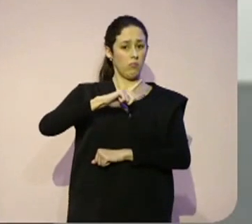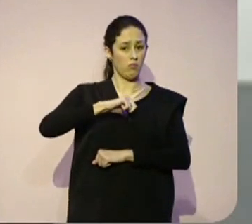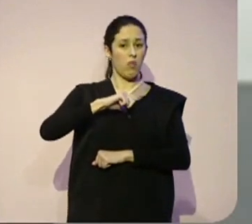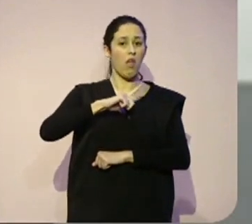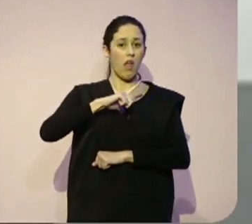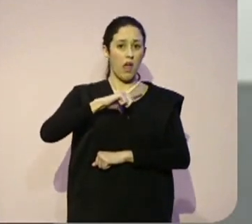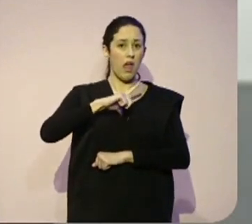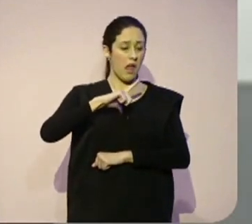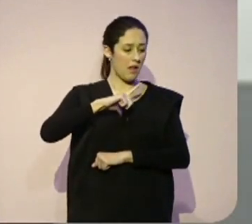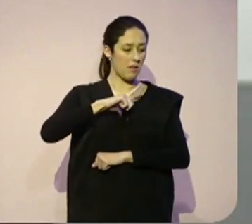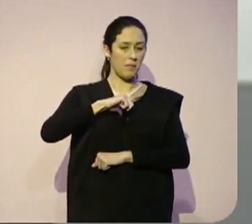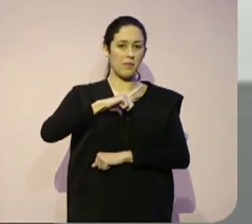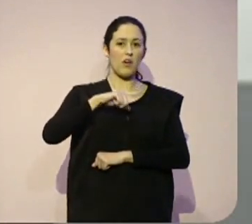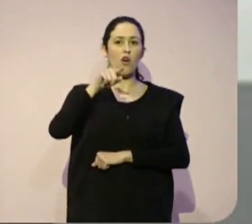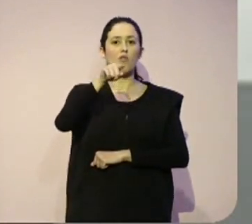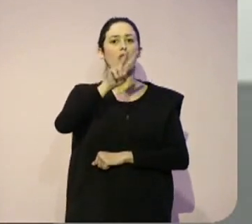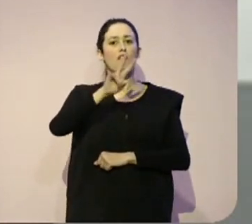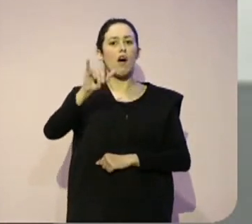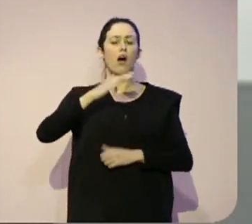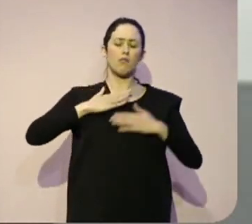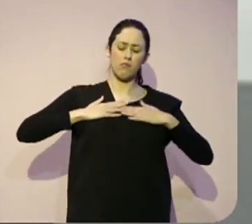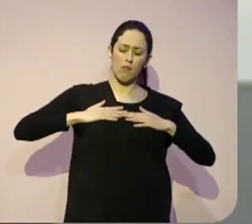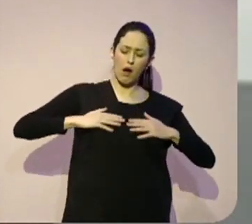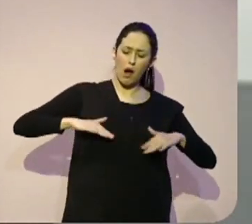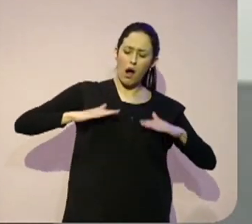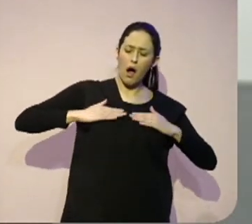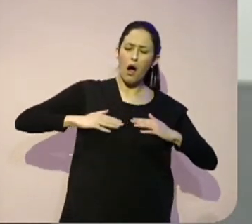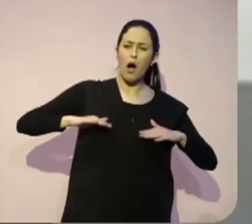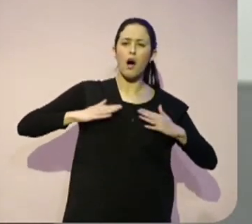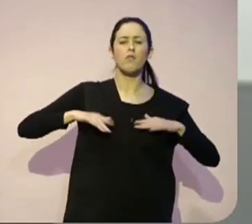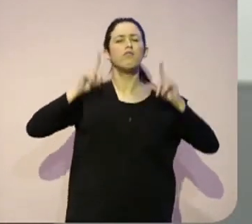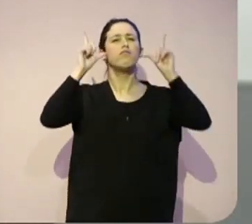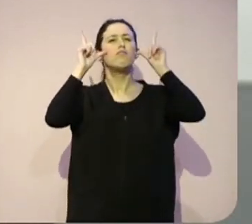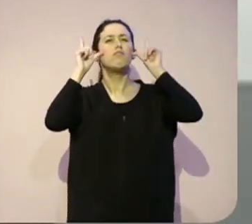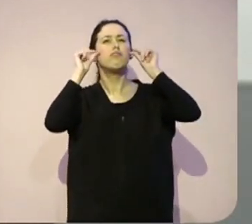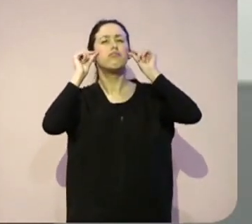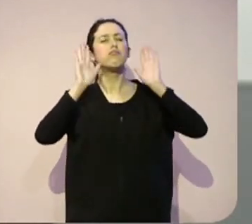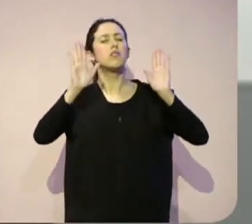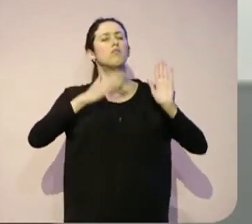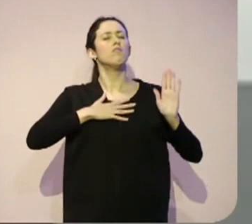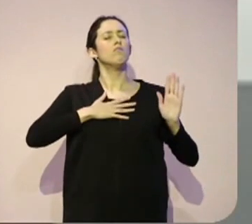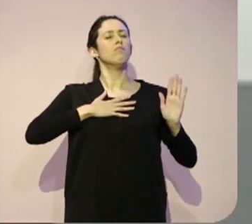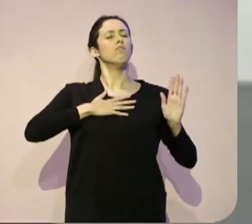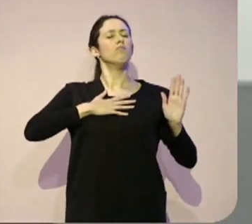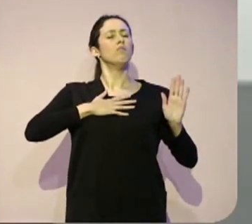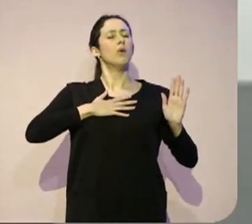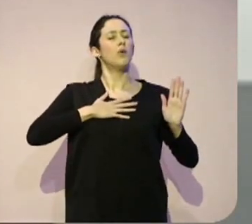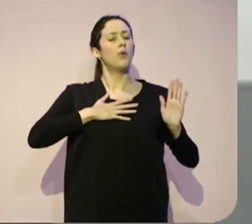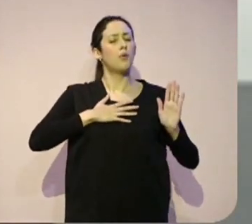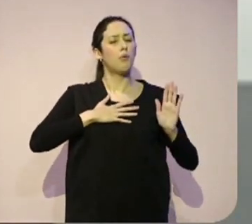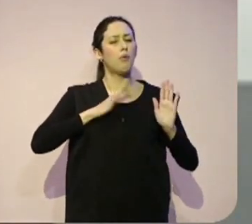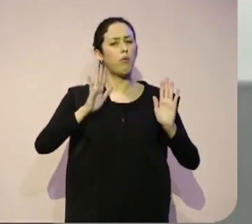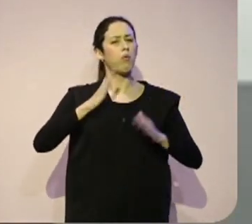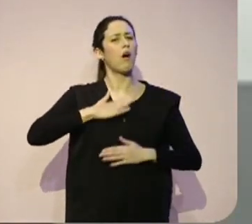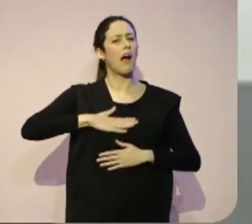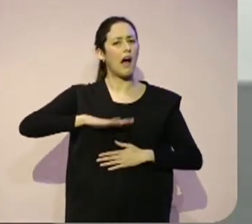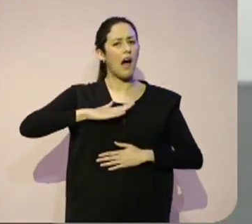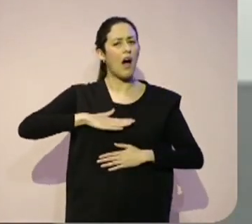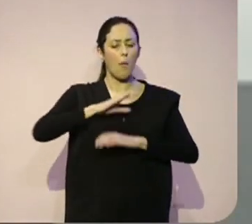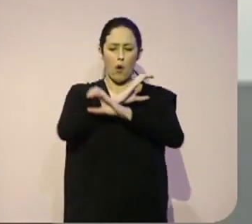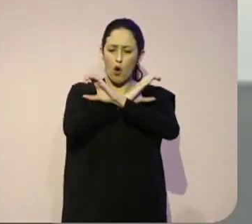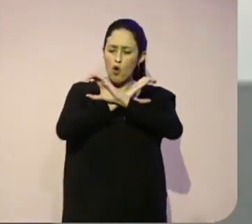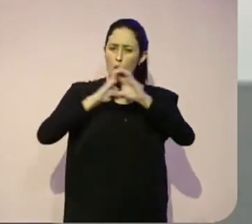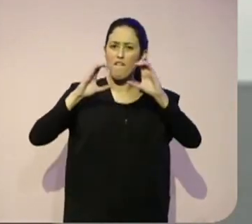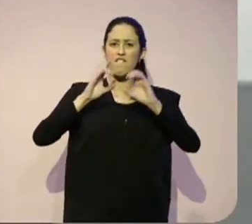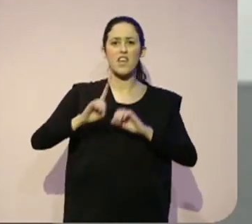Eu vou me acalmar, eu vou sossegar, eu vou respirar fundo, eu vou confiar, eu vou